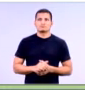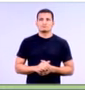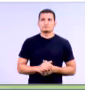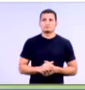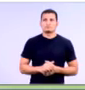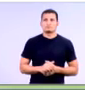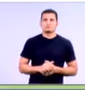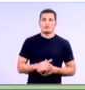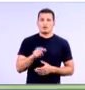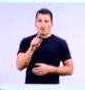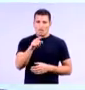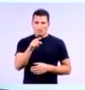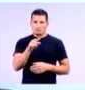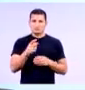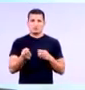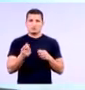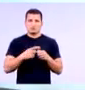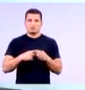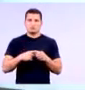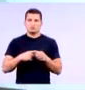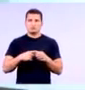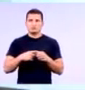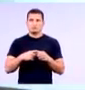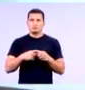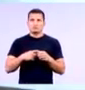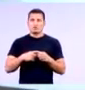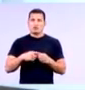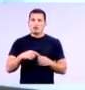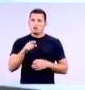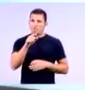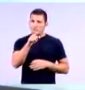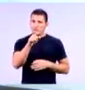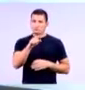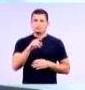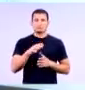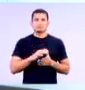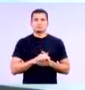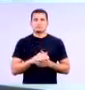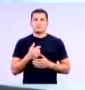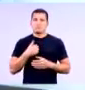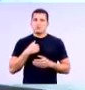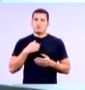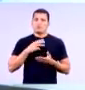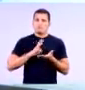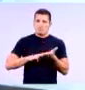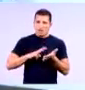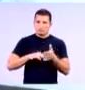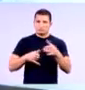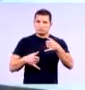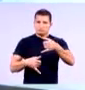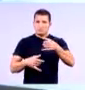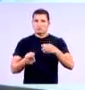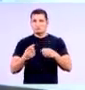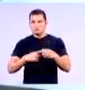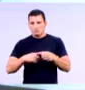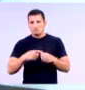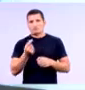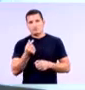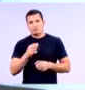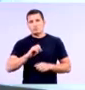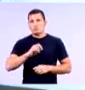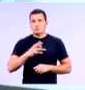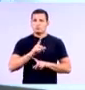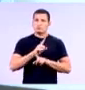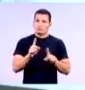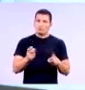esse retorno, quem define ou não, é você. É você que fala, meu método vai retornar valor ou meu método não vai